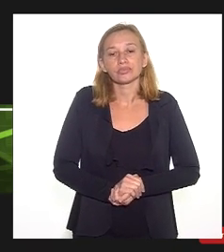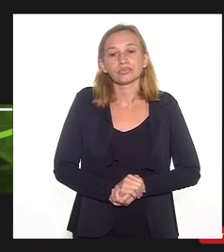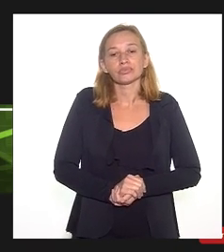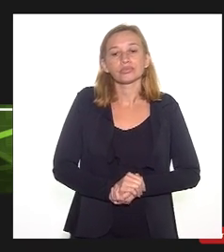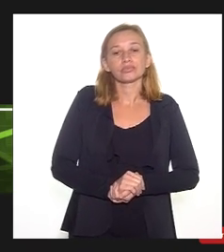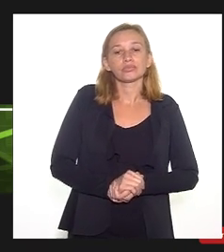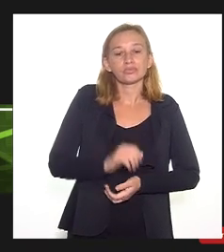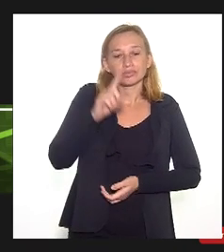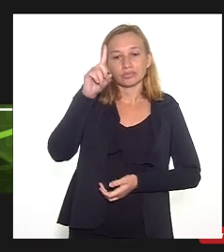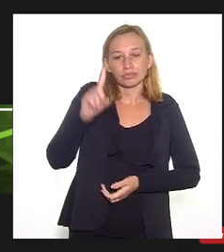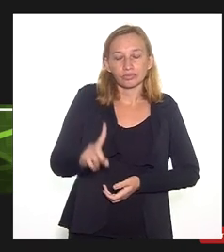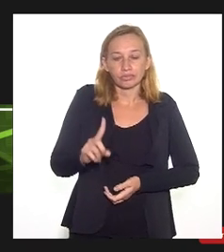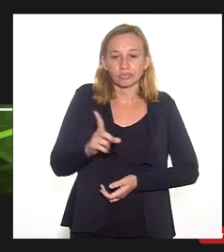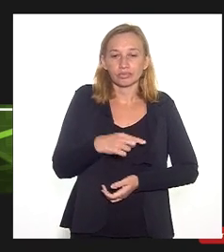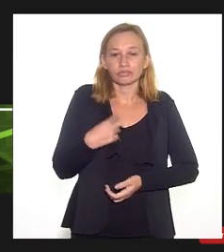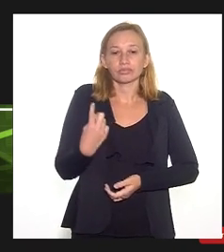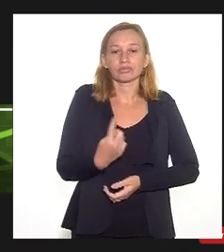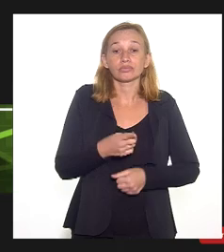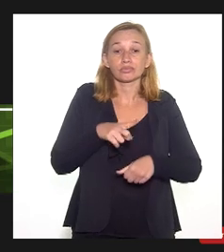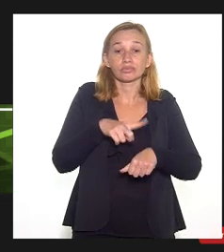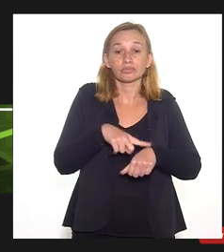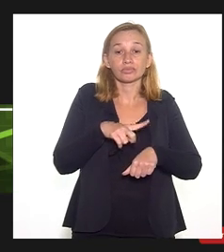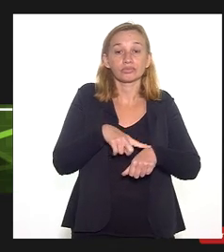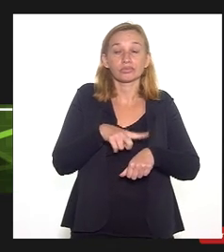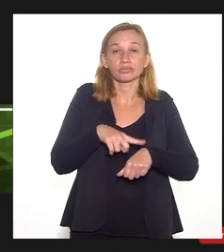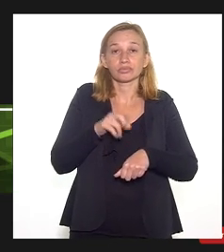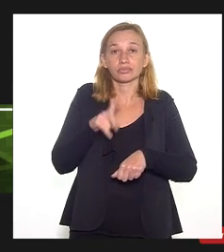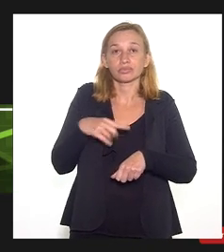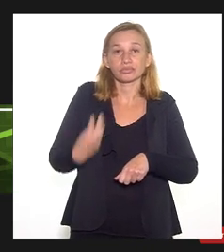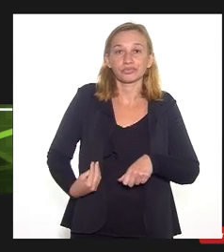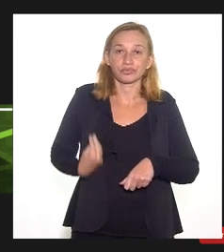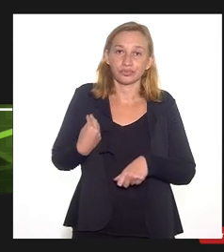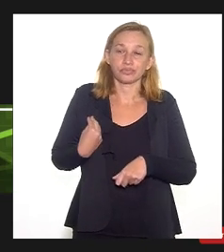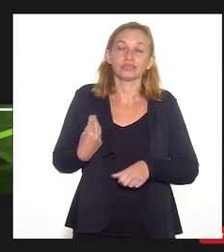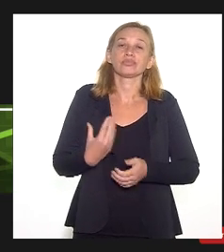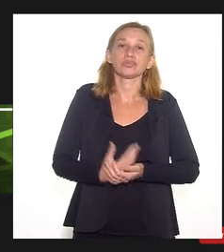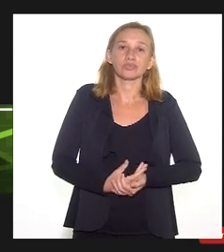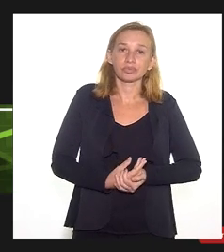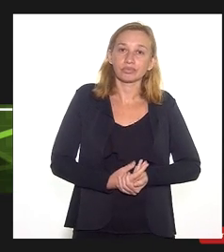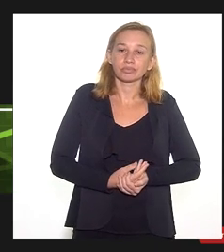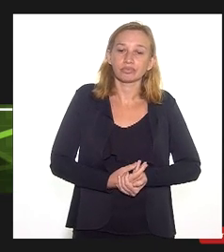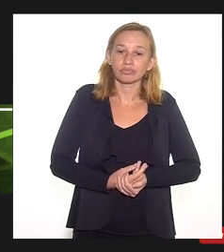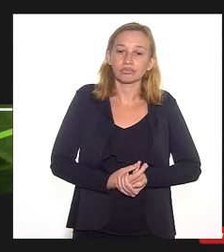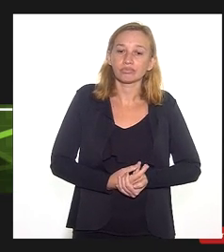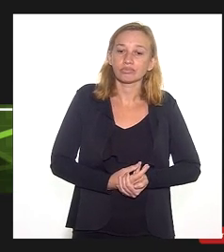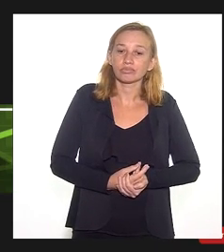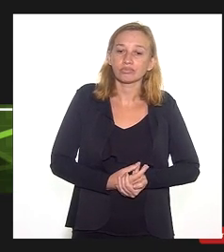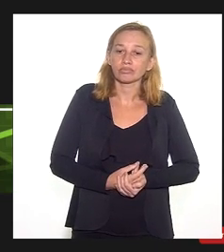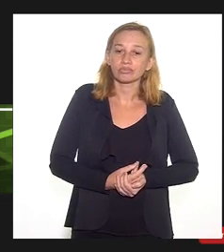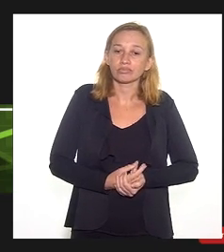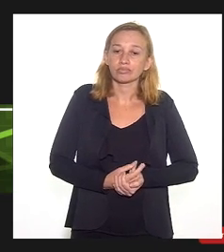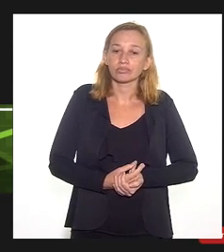direito ao nosso tempo o nosso tempo é vida e a gente está sendo